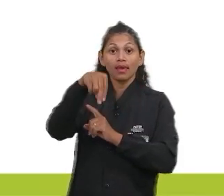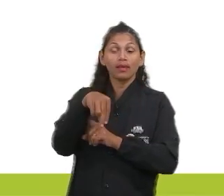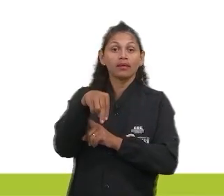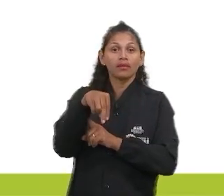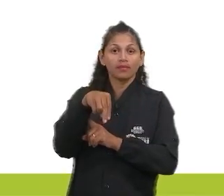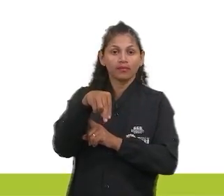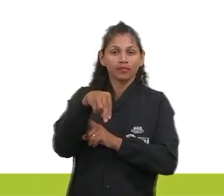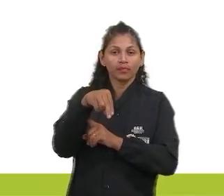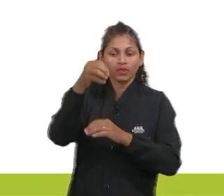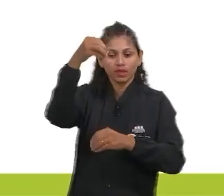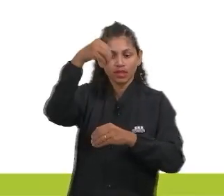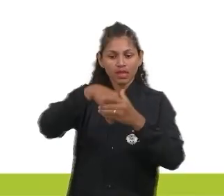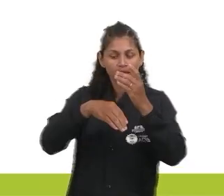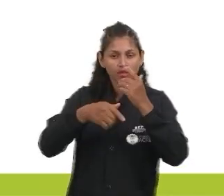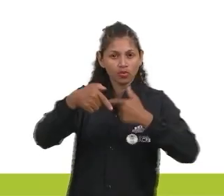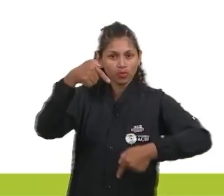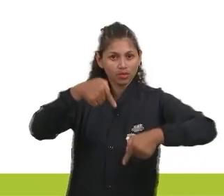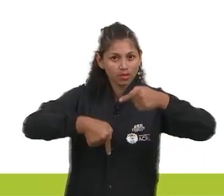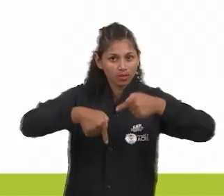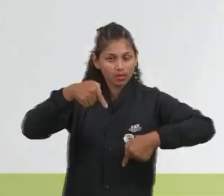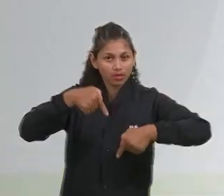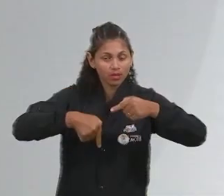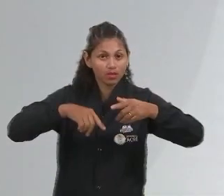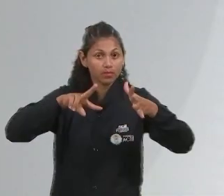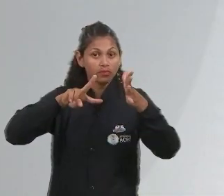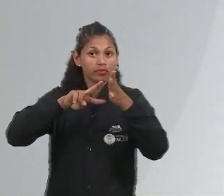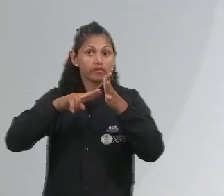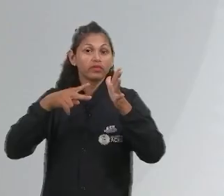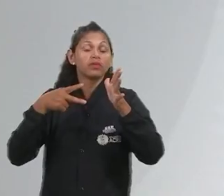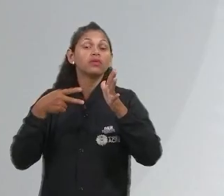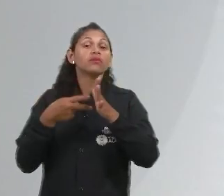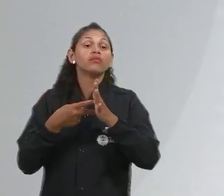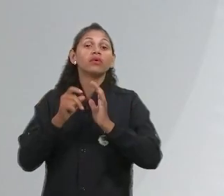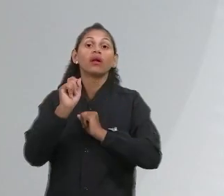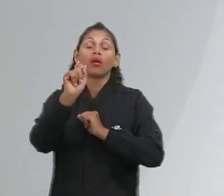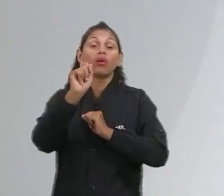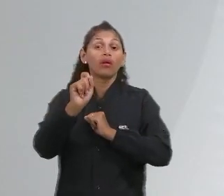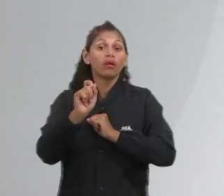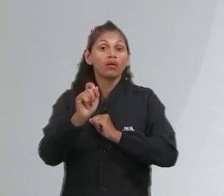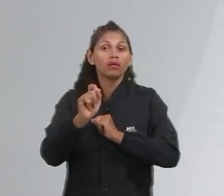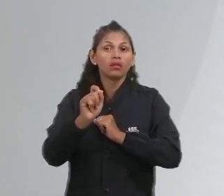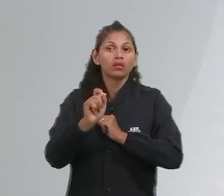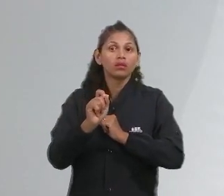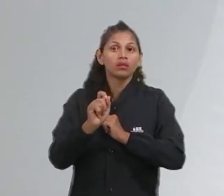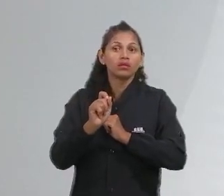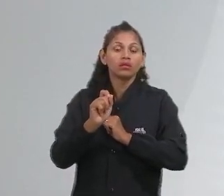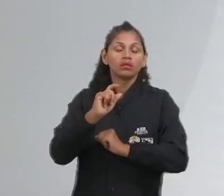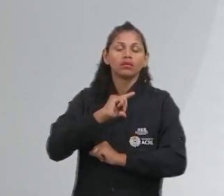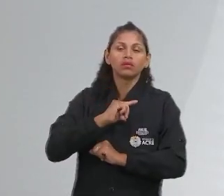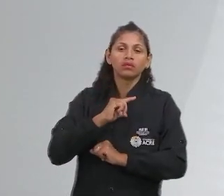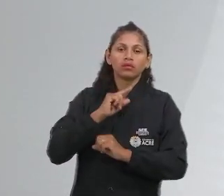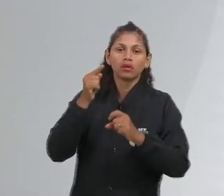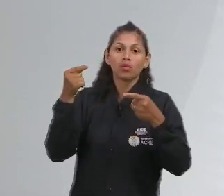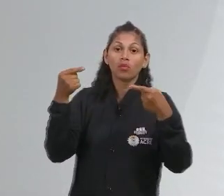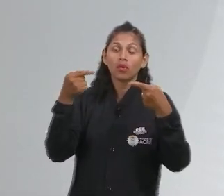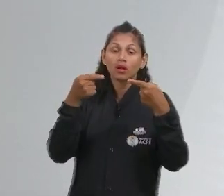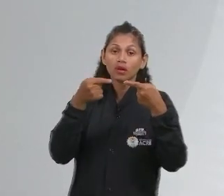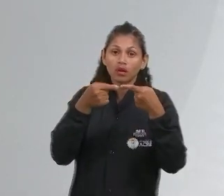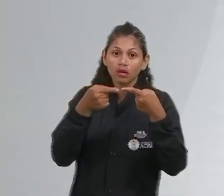gente está dando nome para os compostos, esse em, ele vai me dizer que ali eu tenho uma